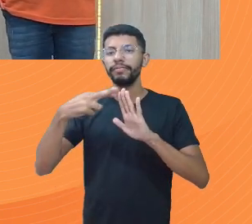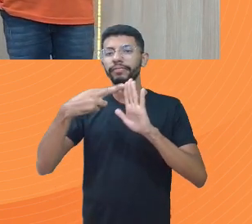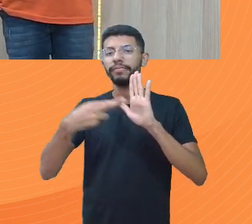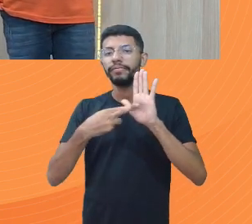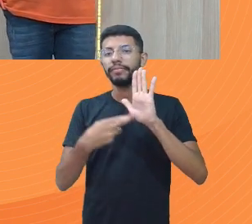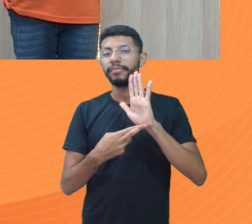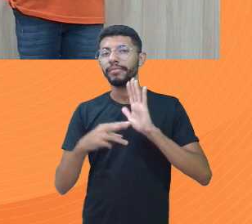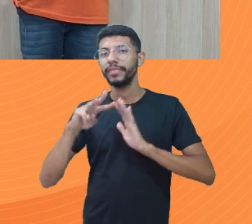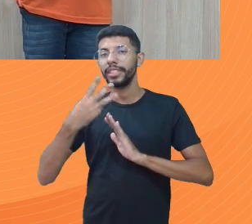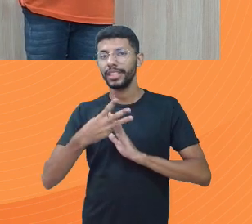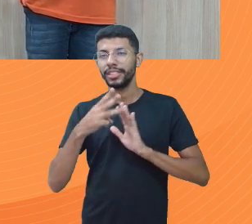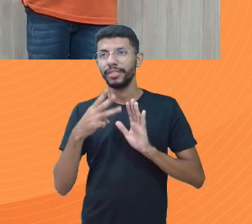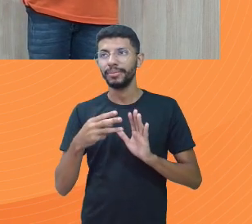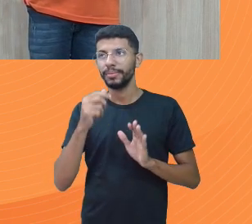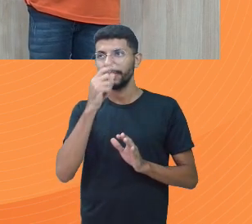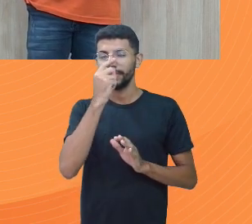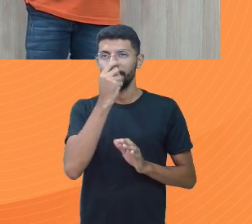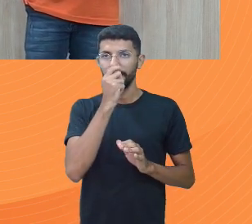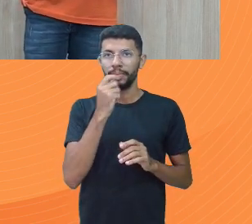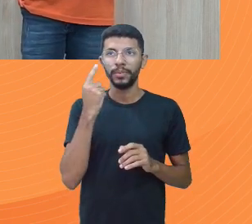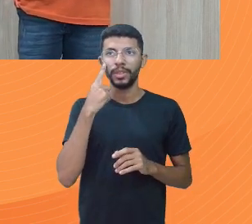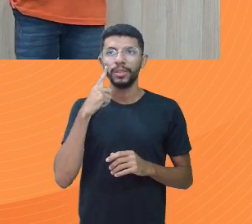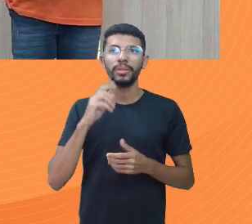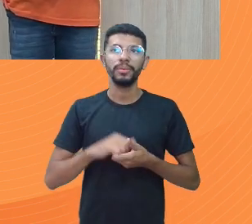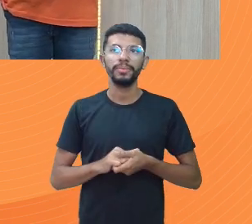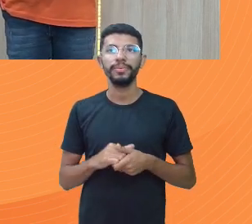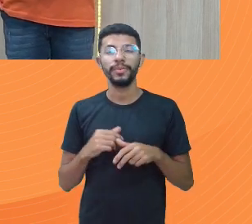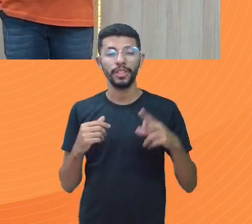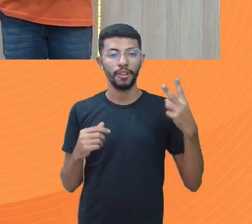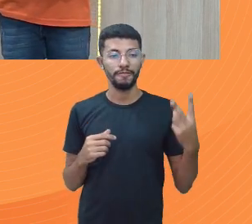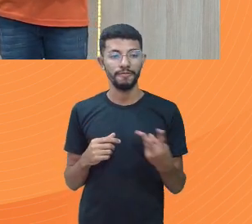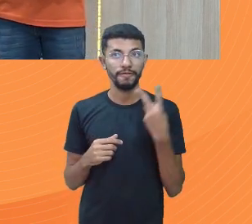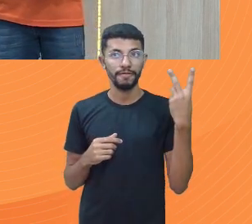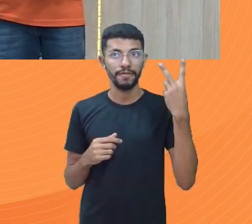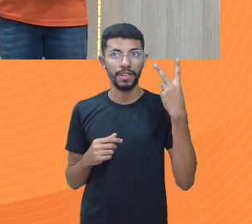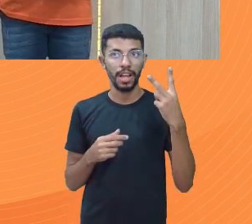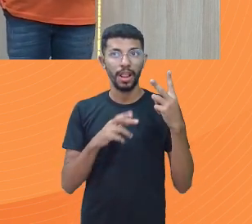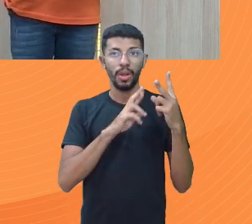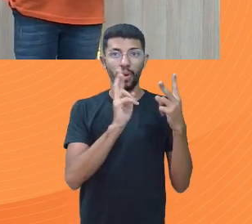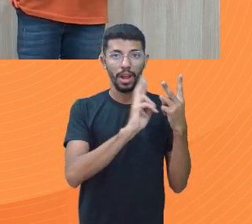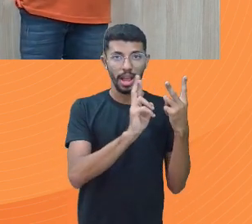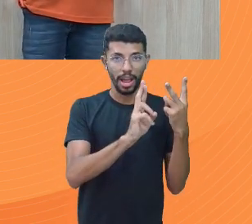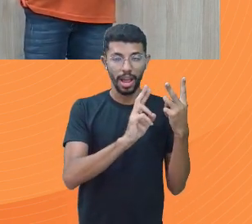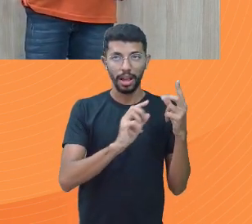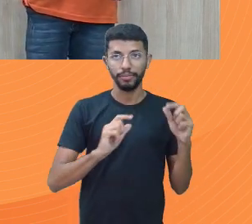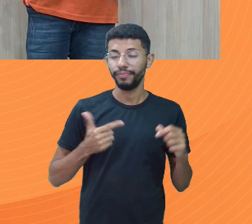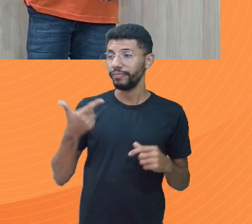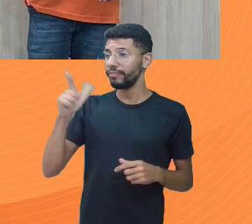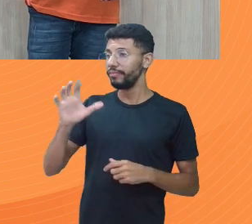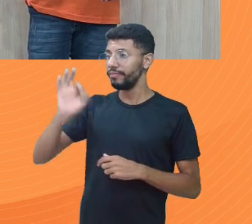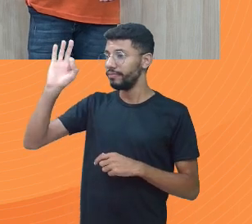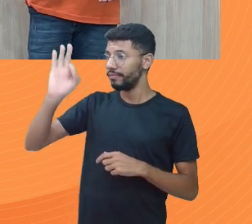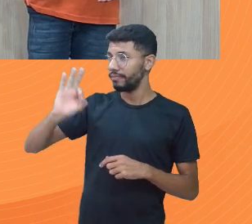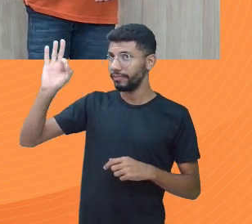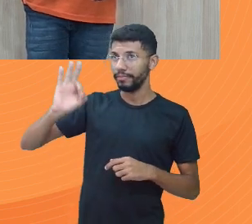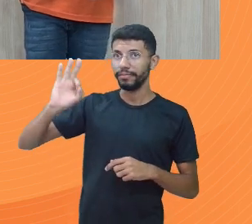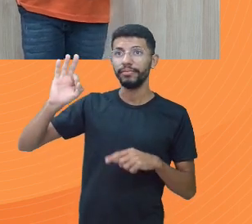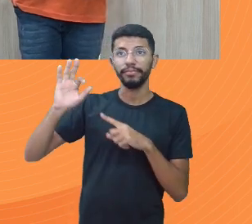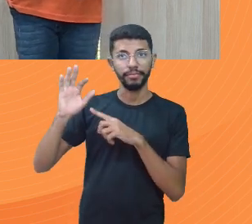3, simples. Uma das minhas grandezas vai ser o valor em reais. A outra grandeza vai ser